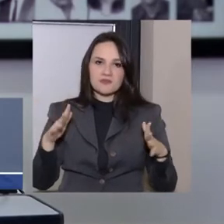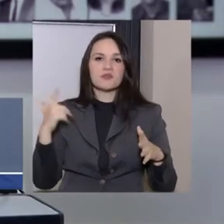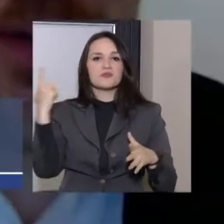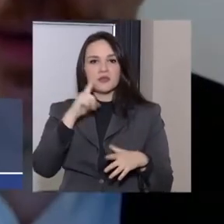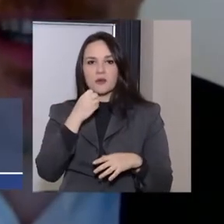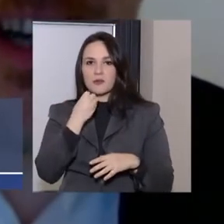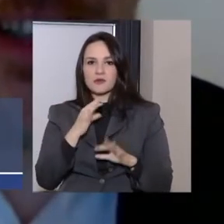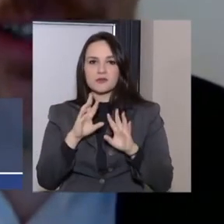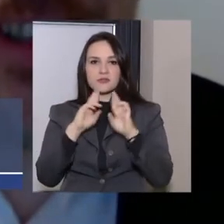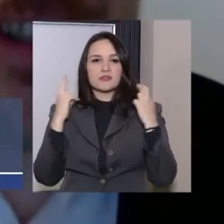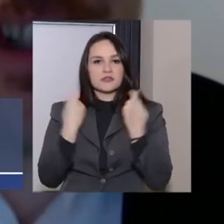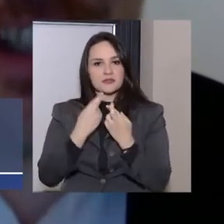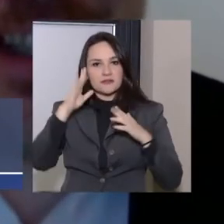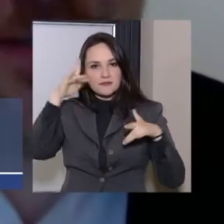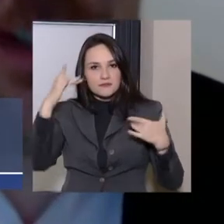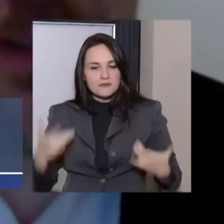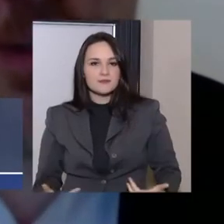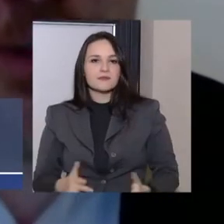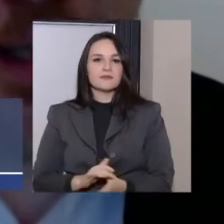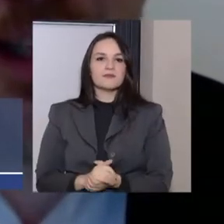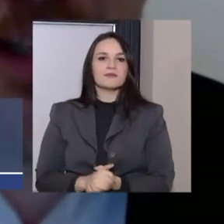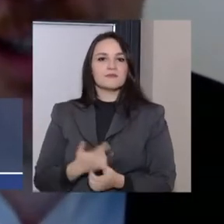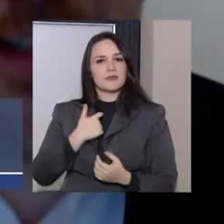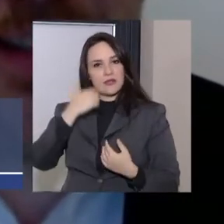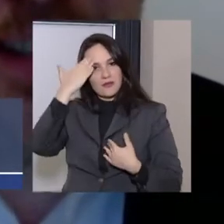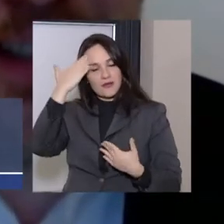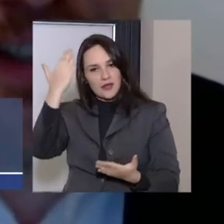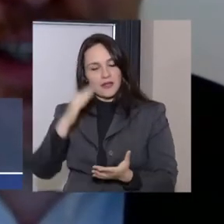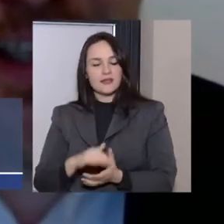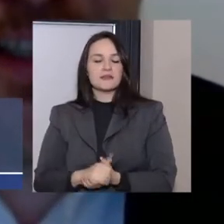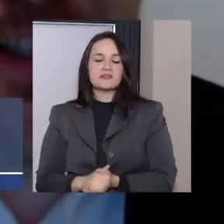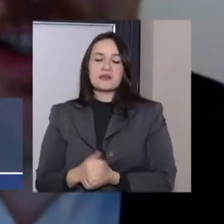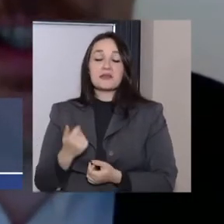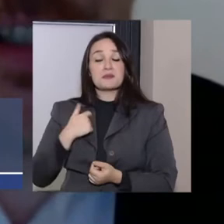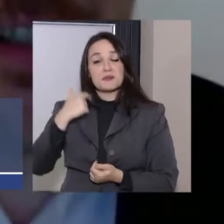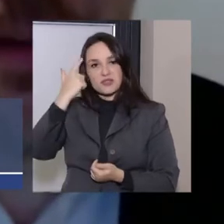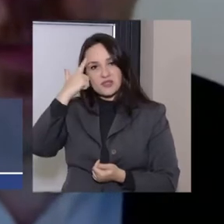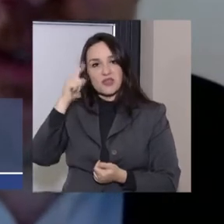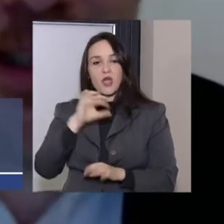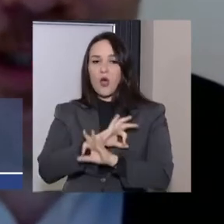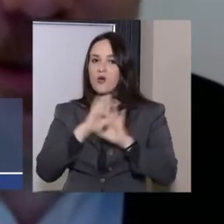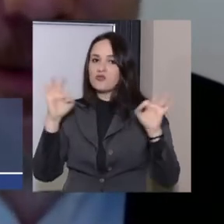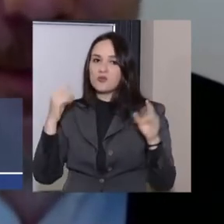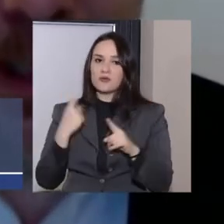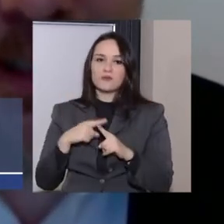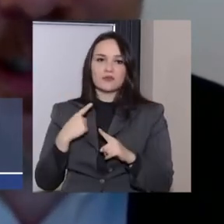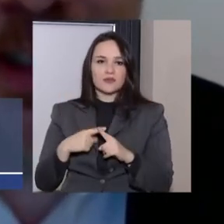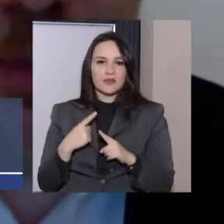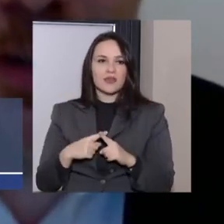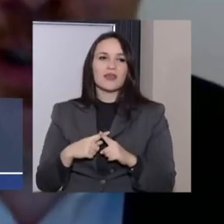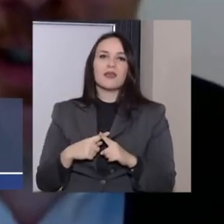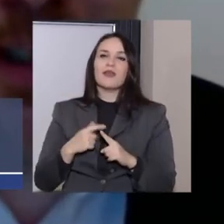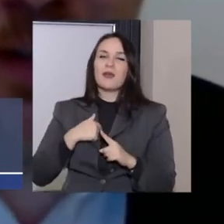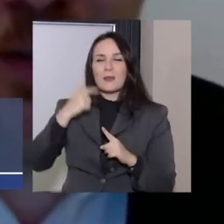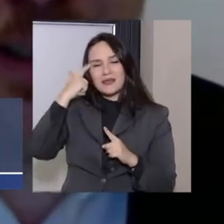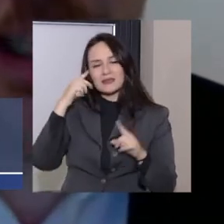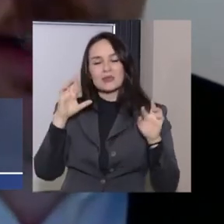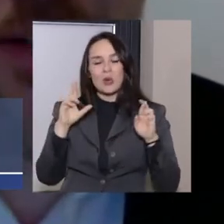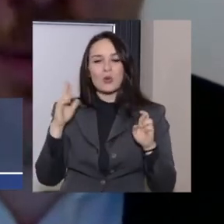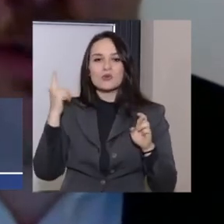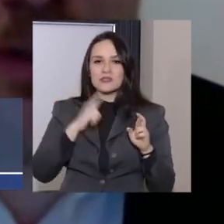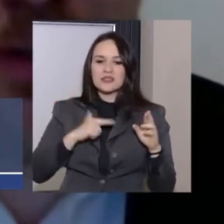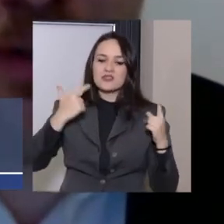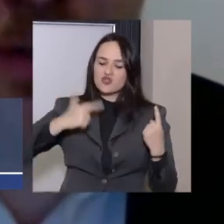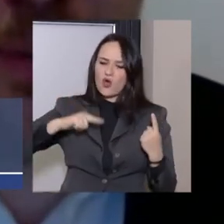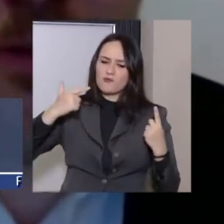solene. Obrigado, tenho certeza que vai ser muito bacana e que esse dia se repita bastante, porque o